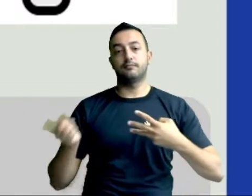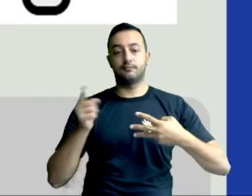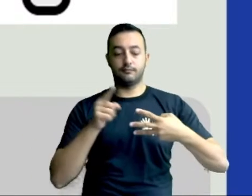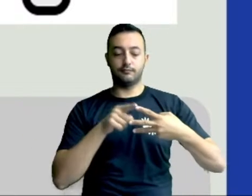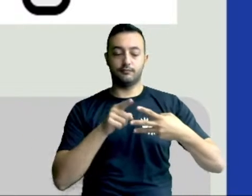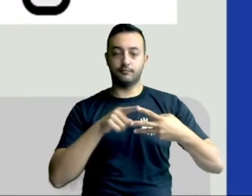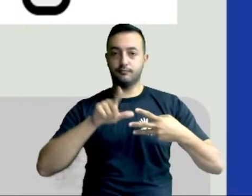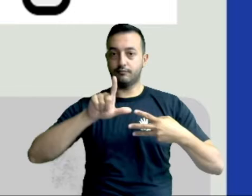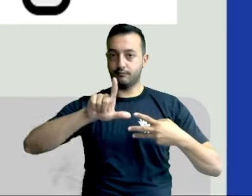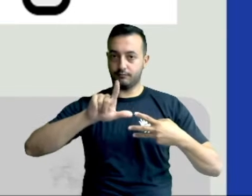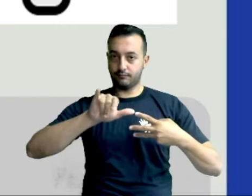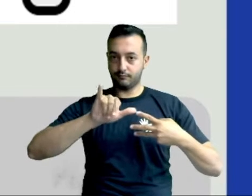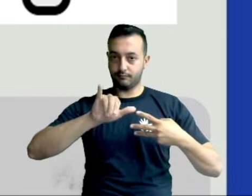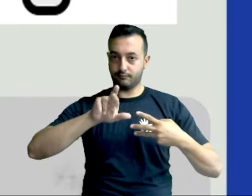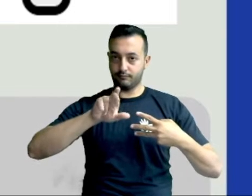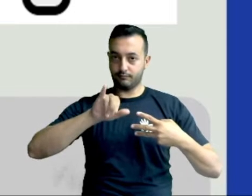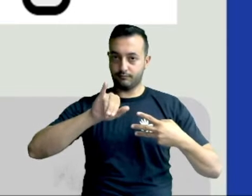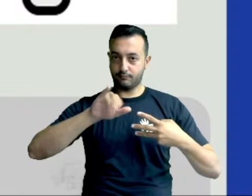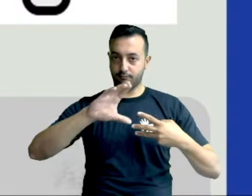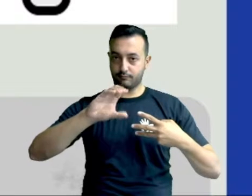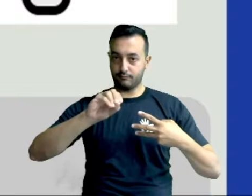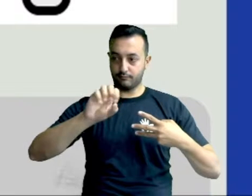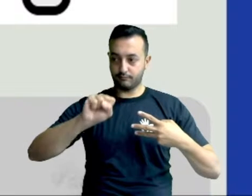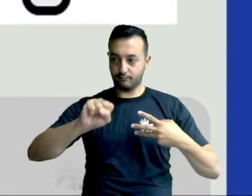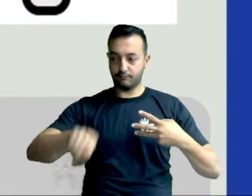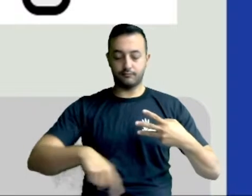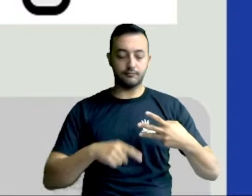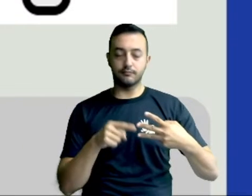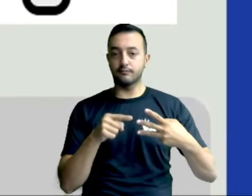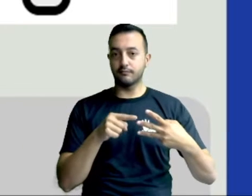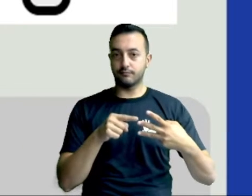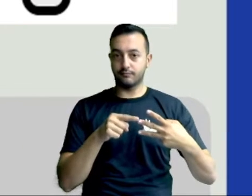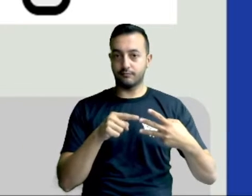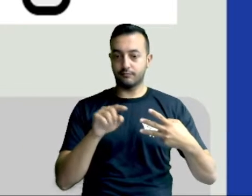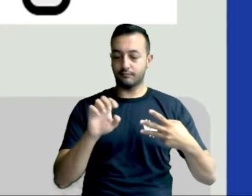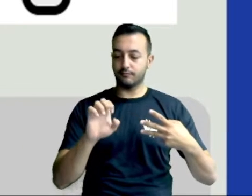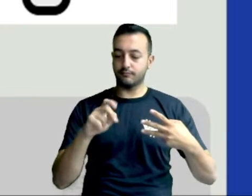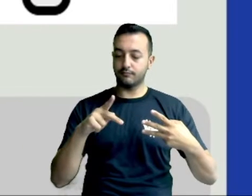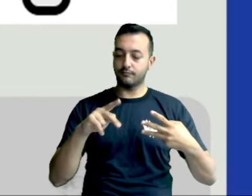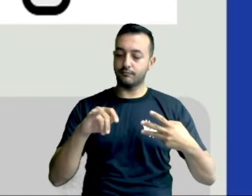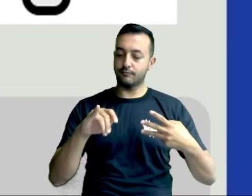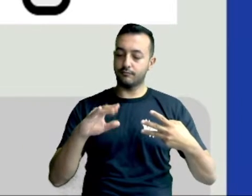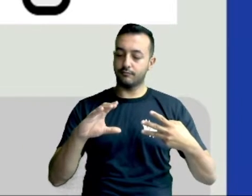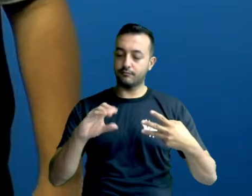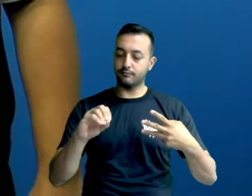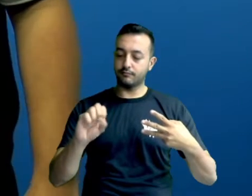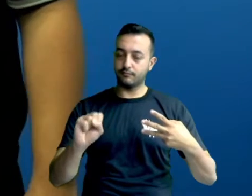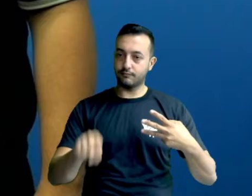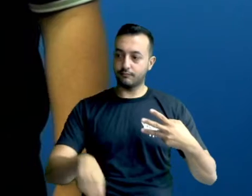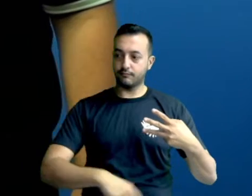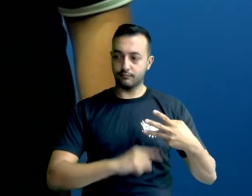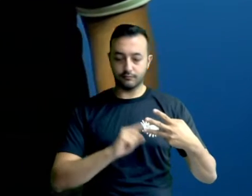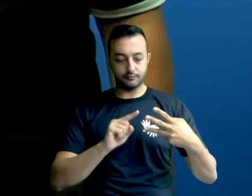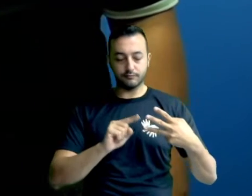Poemas líricos, poemas épicos e poemas